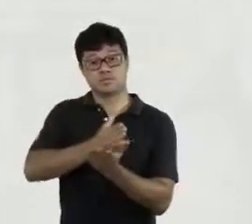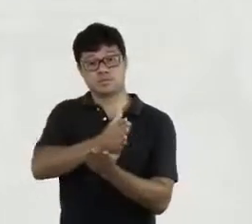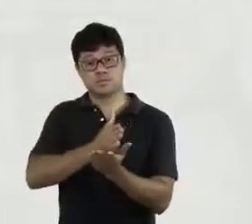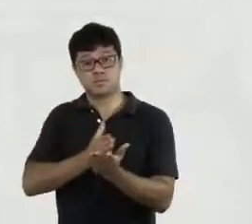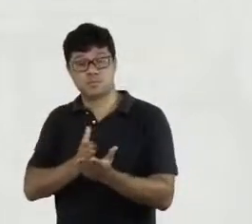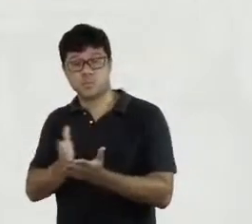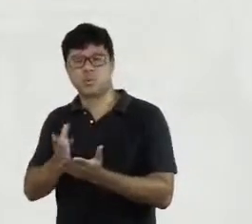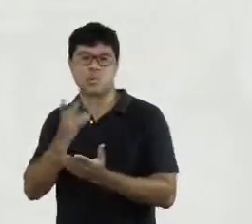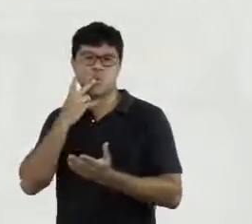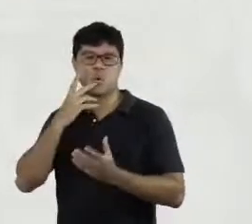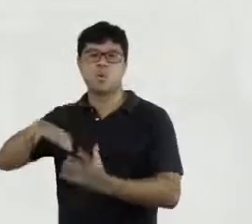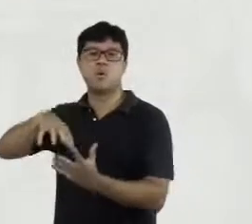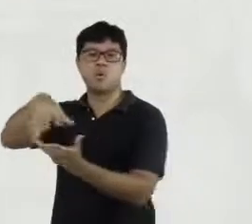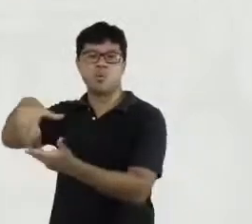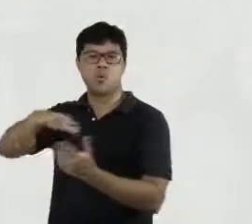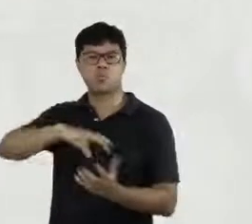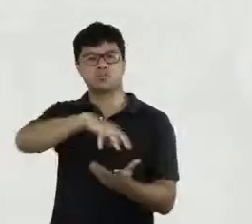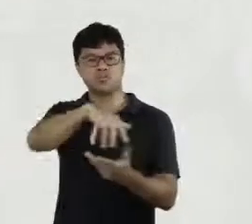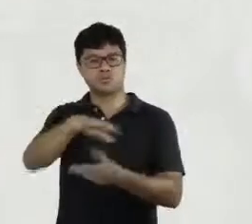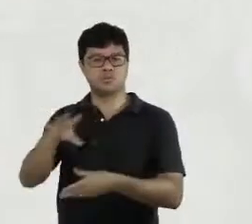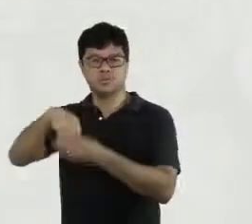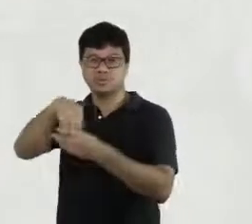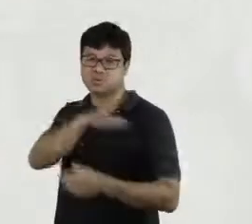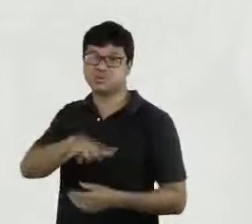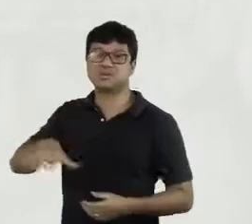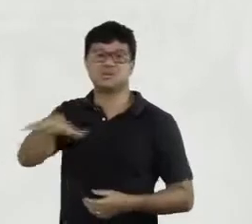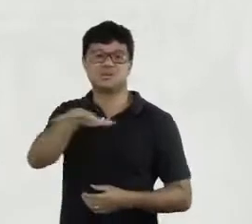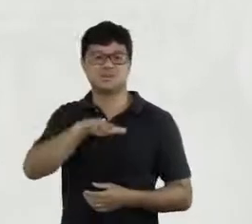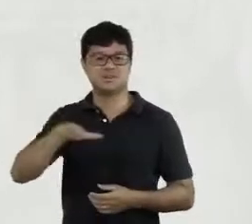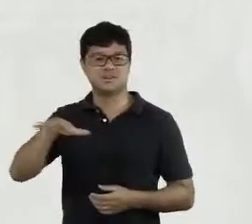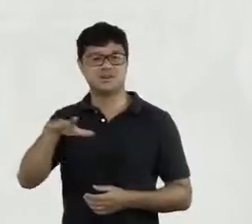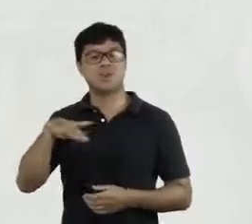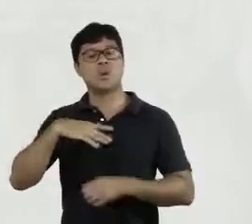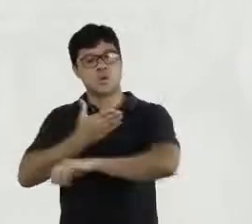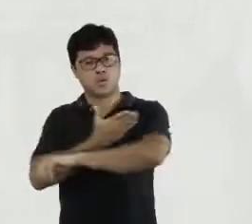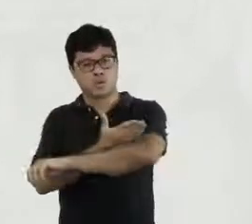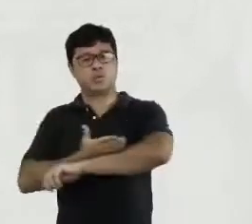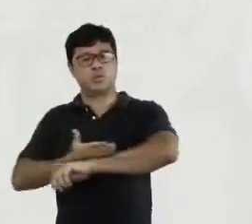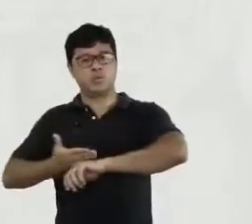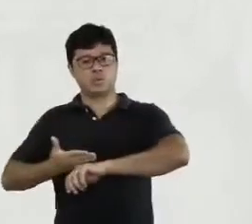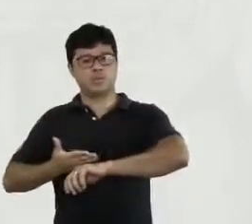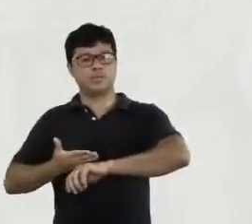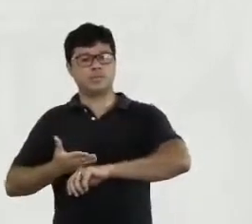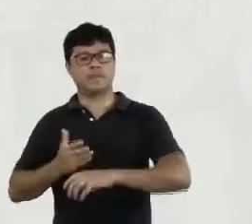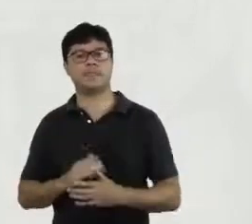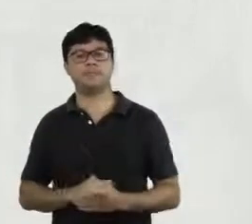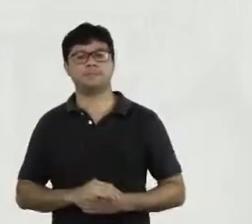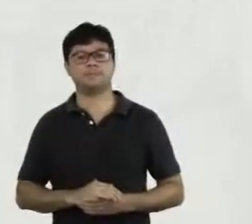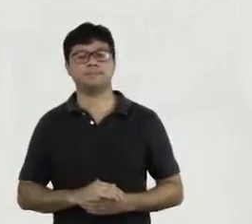duas galáxias dentro desse universo, com as quais costumam